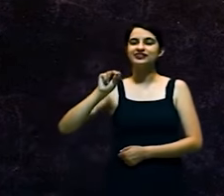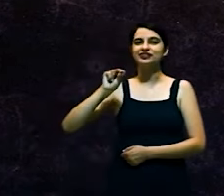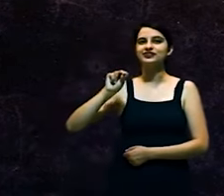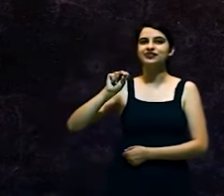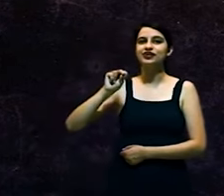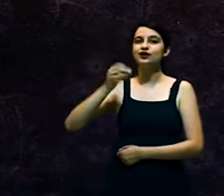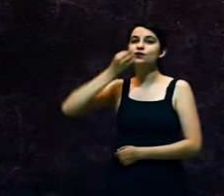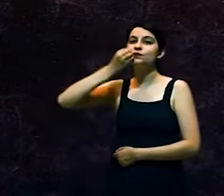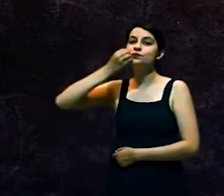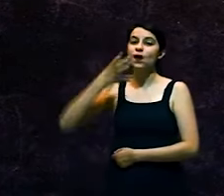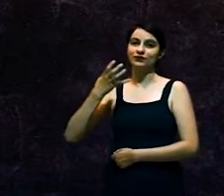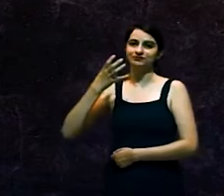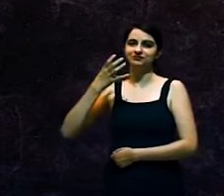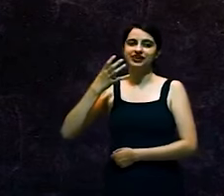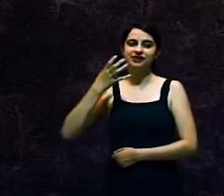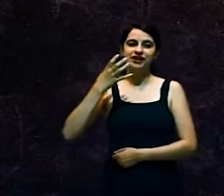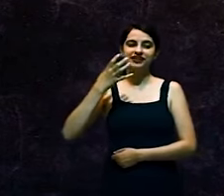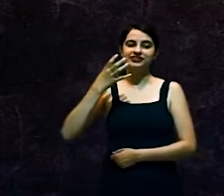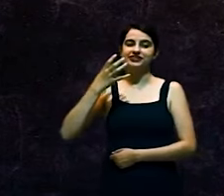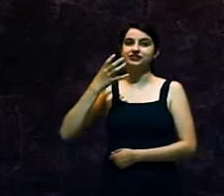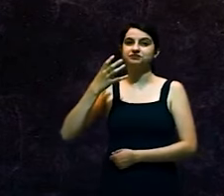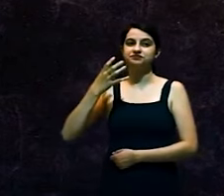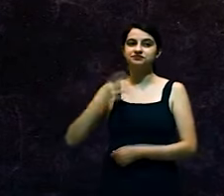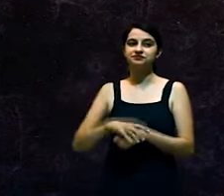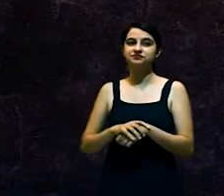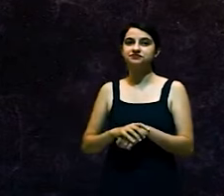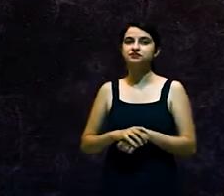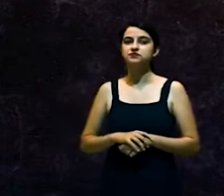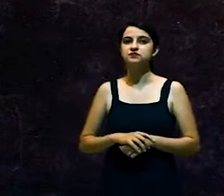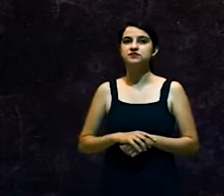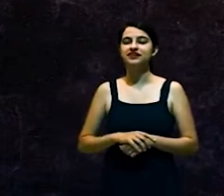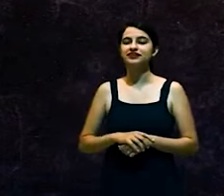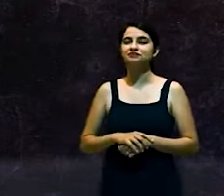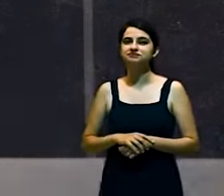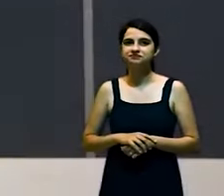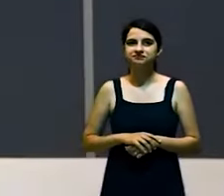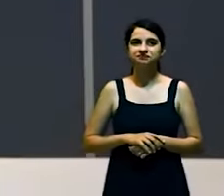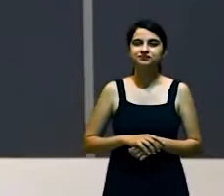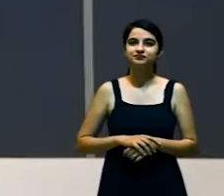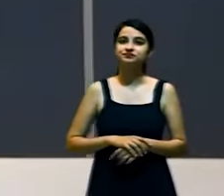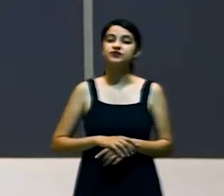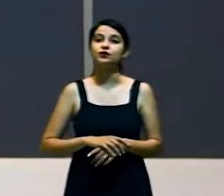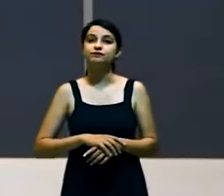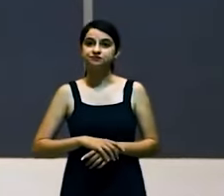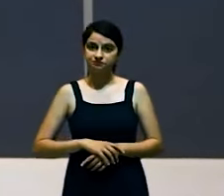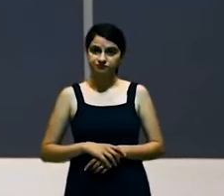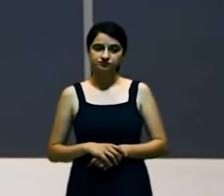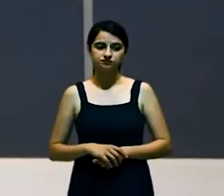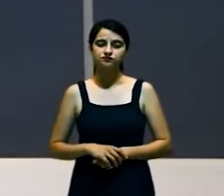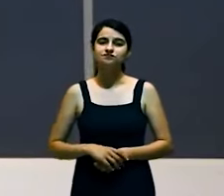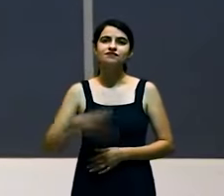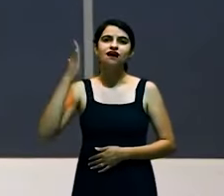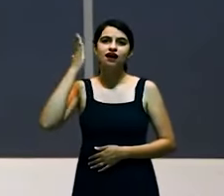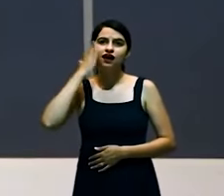e esta não lhe será tirada. Glória a Jesus. Eu sei